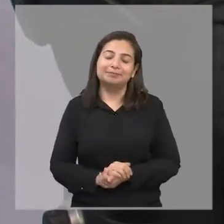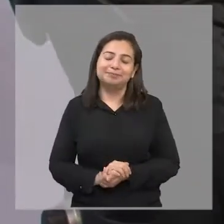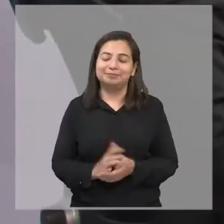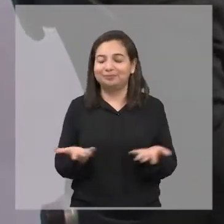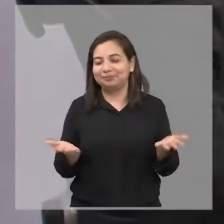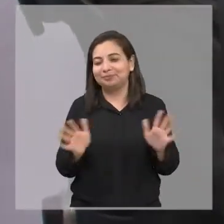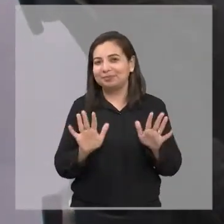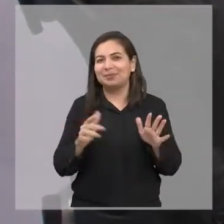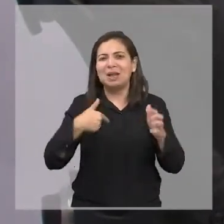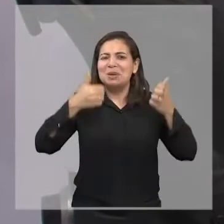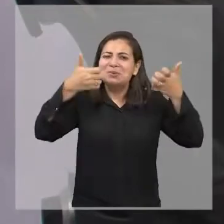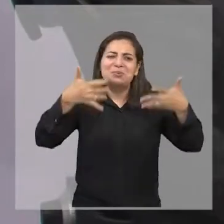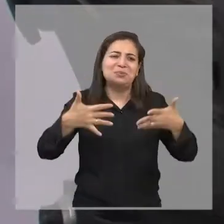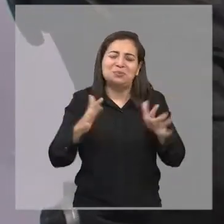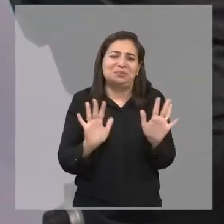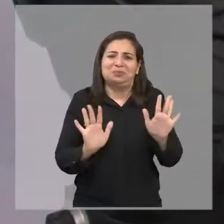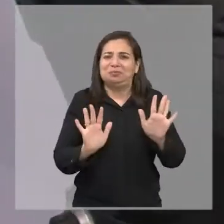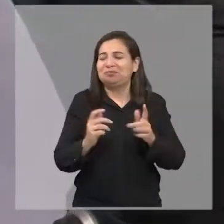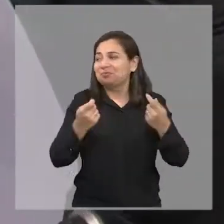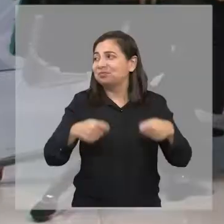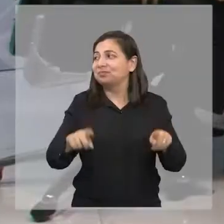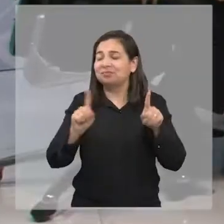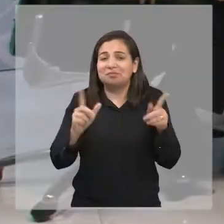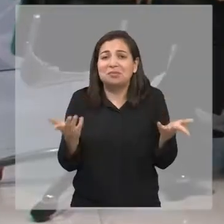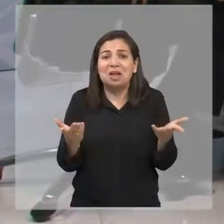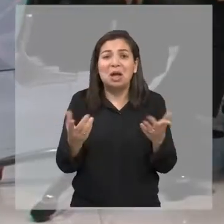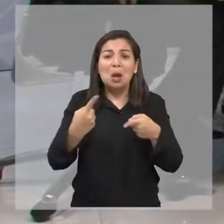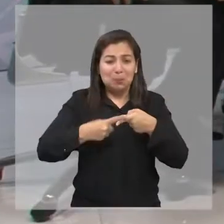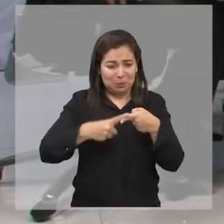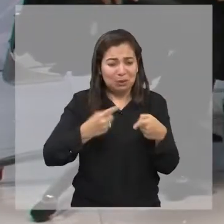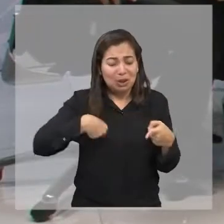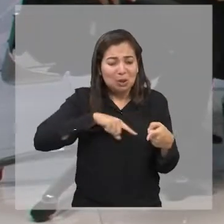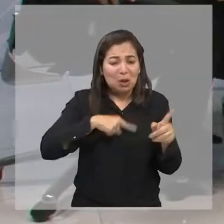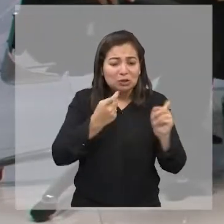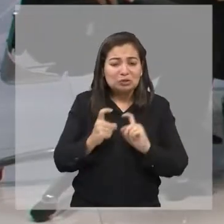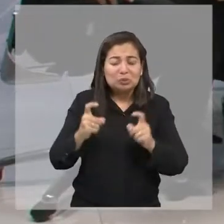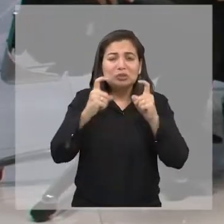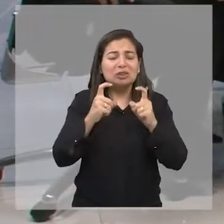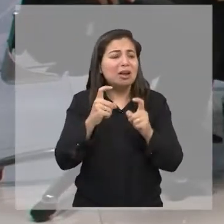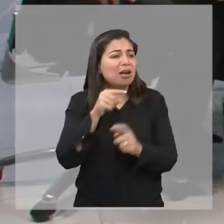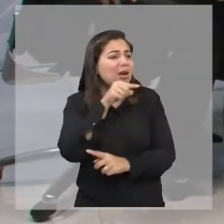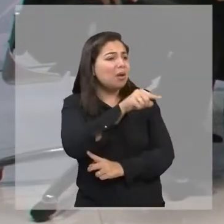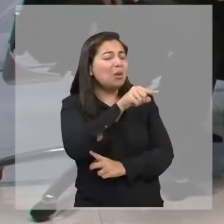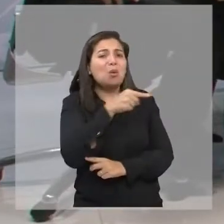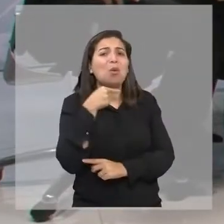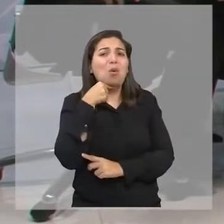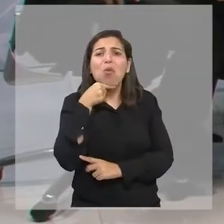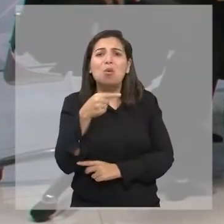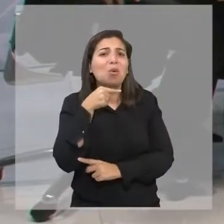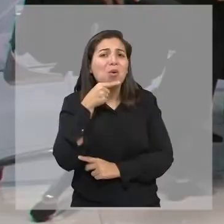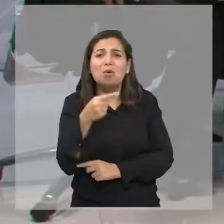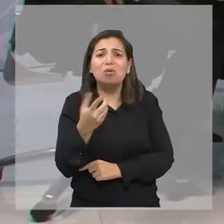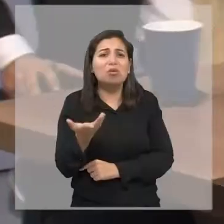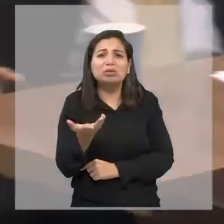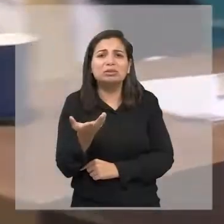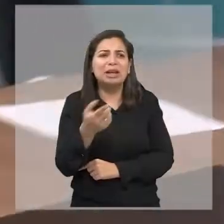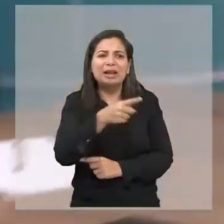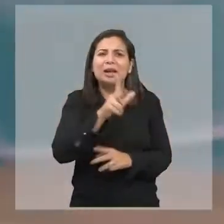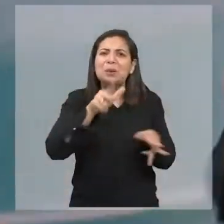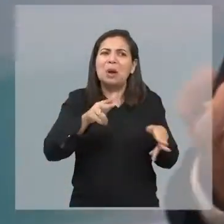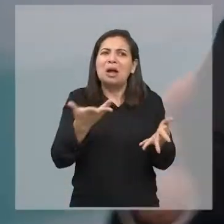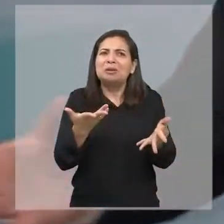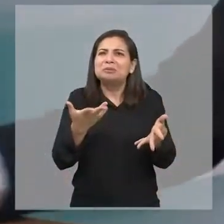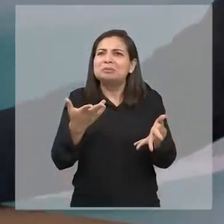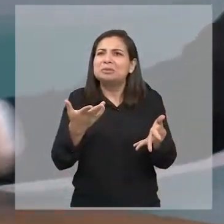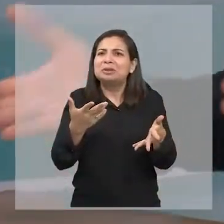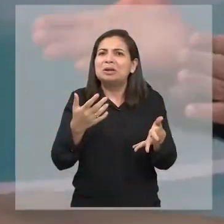né? Então acabou o discurso. Ah, Acabou a discussão. A gente está querendo discutir uma coisa e você não consegue. Você está atacando.